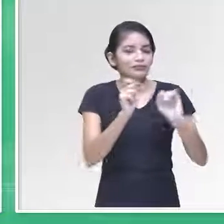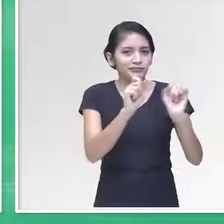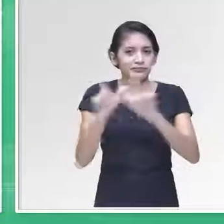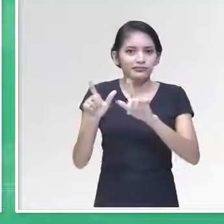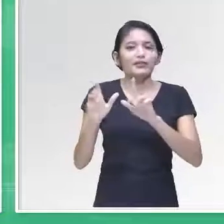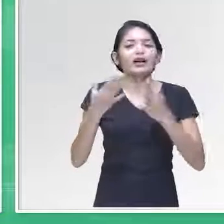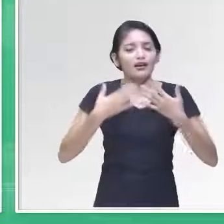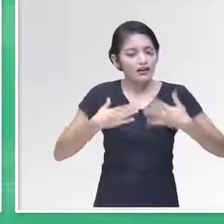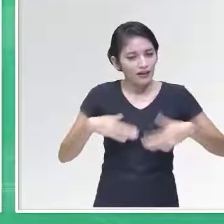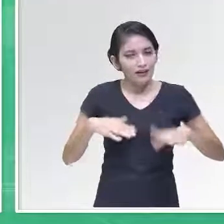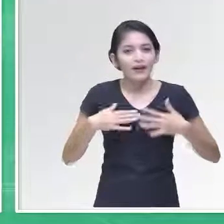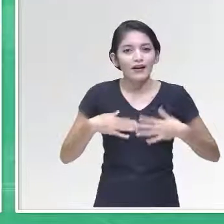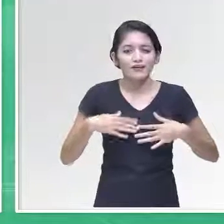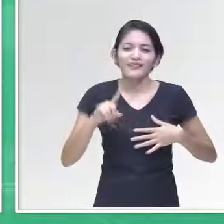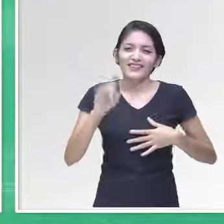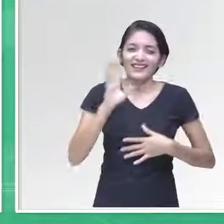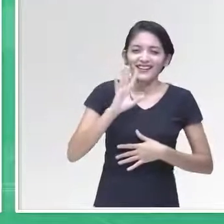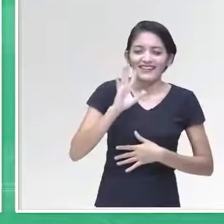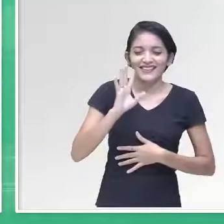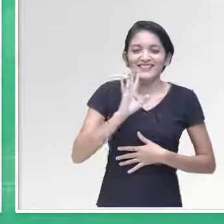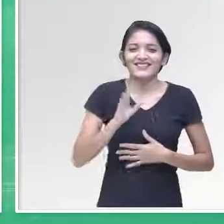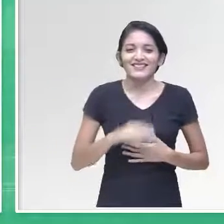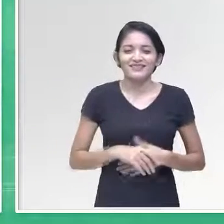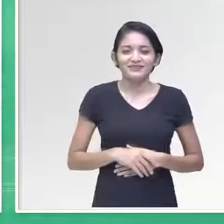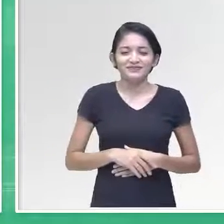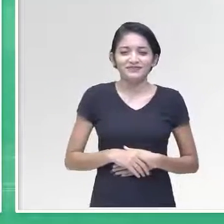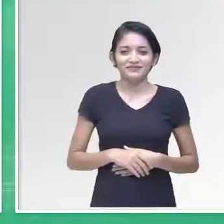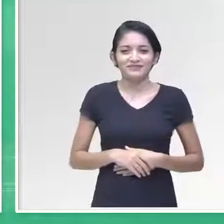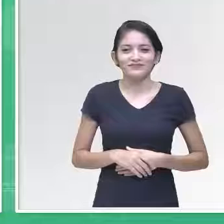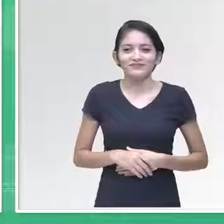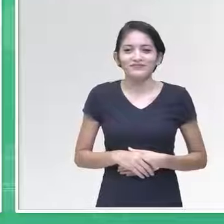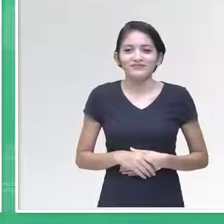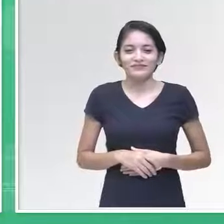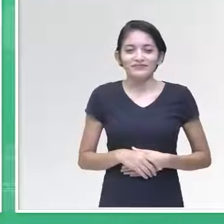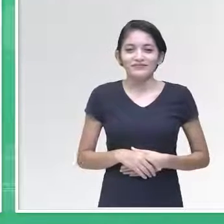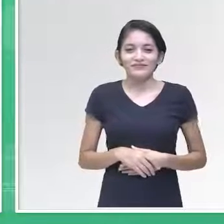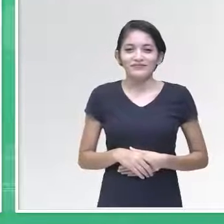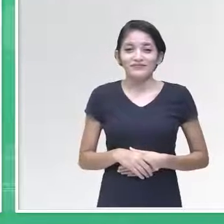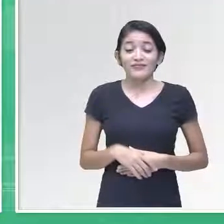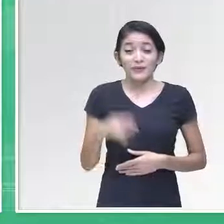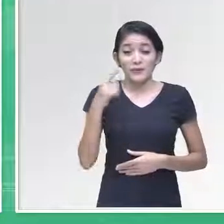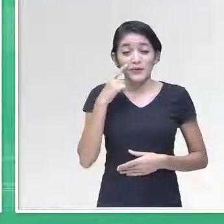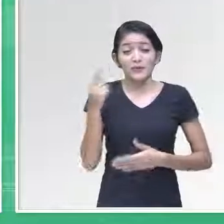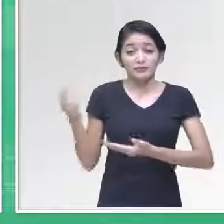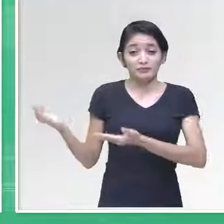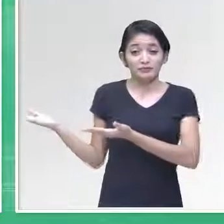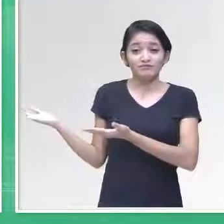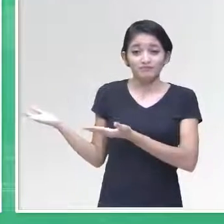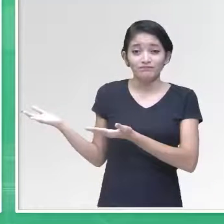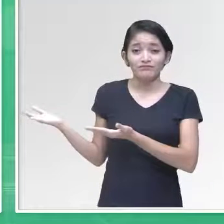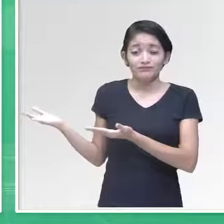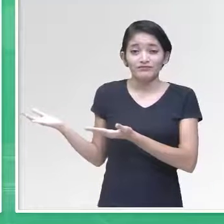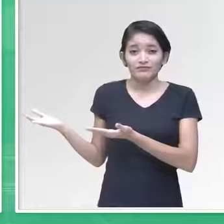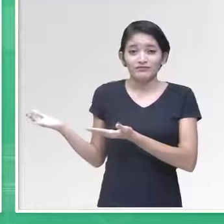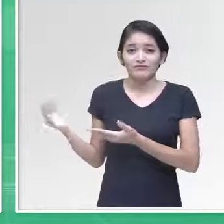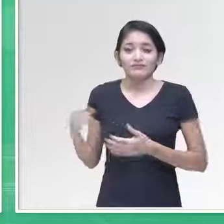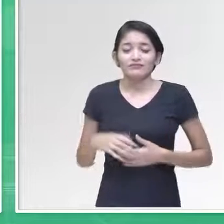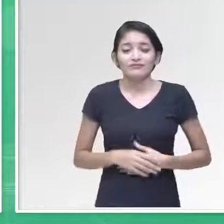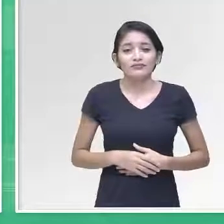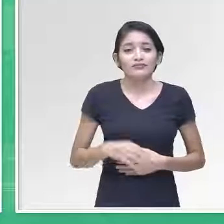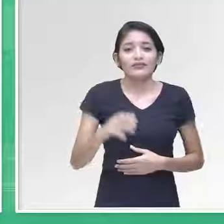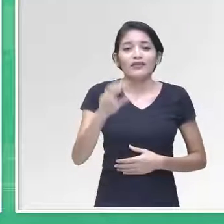aí, segura aí, segura aí. Vai ser legal, vai doer nada. Relaxa, beleza? Ó, aqui nós temos were